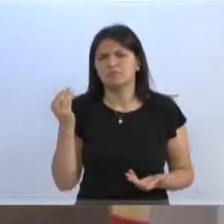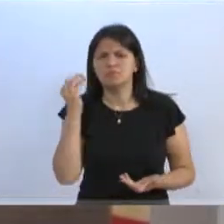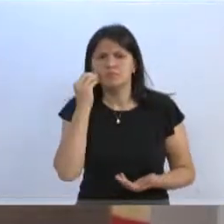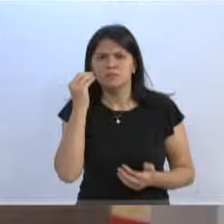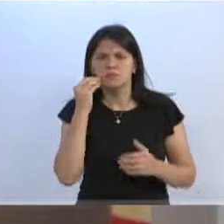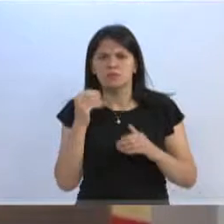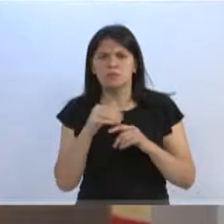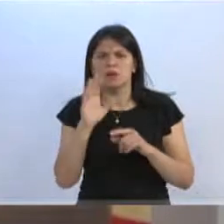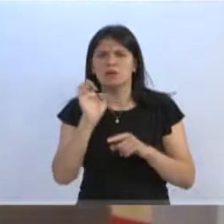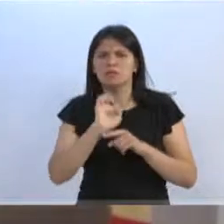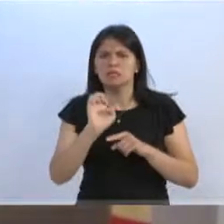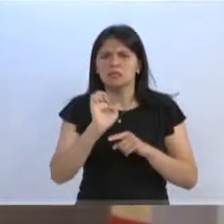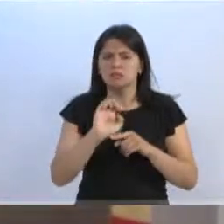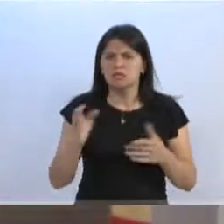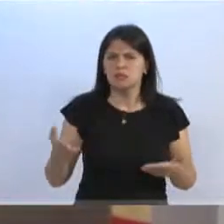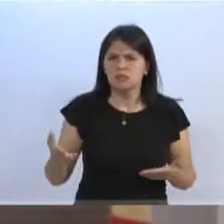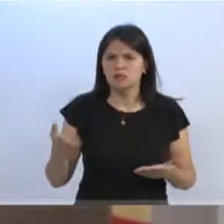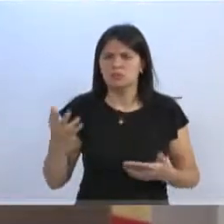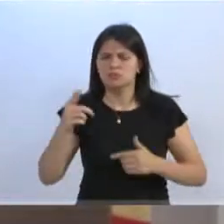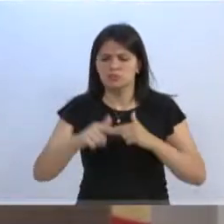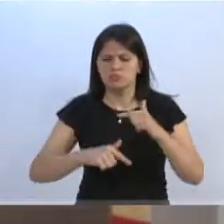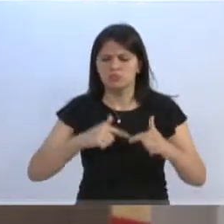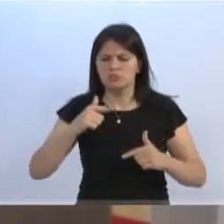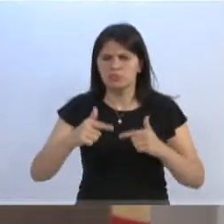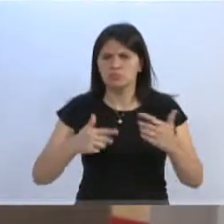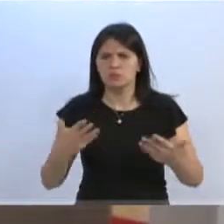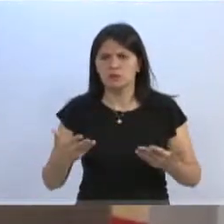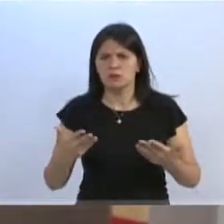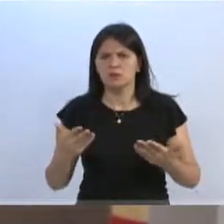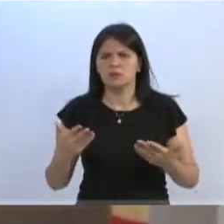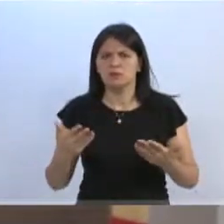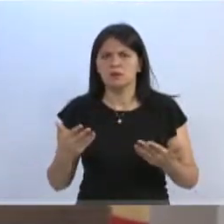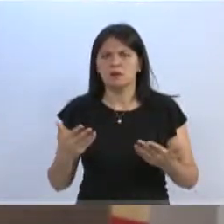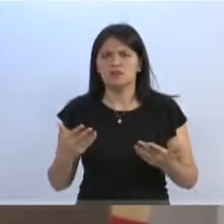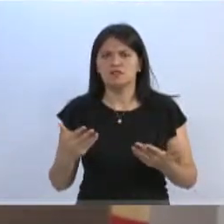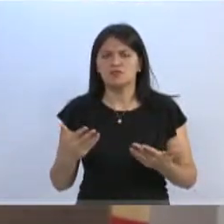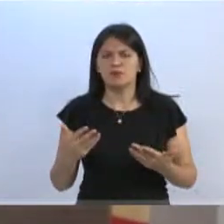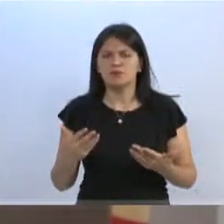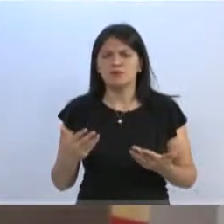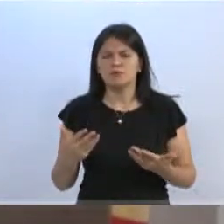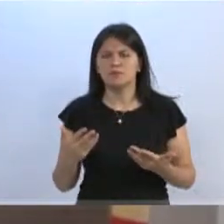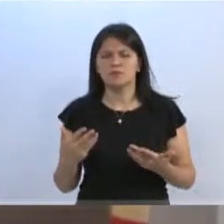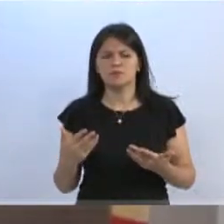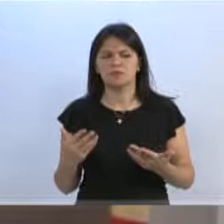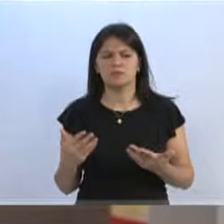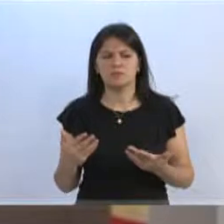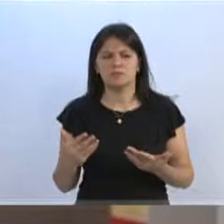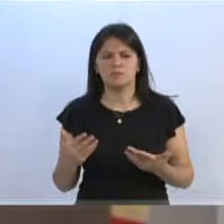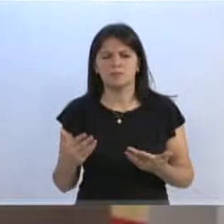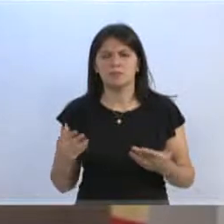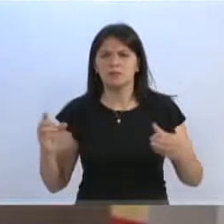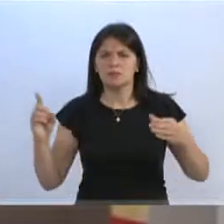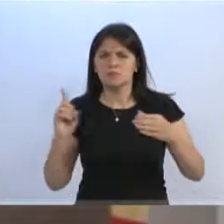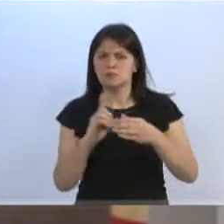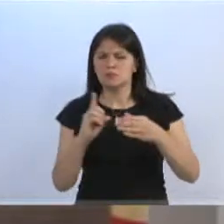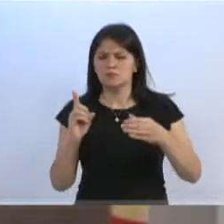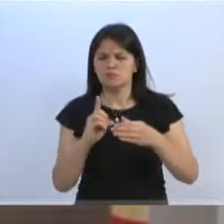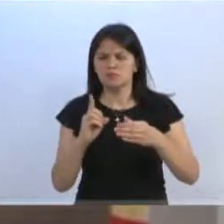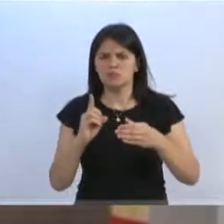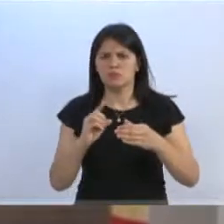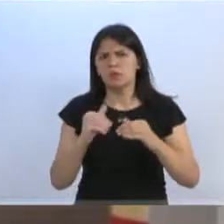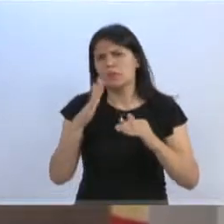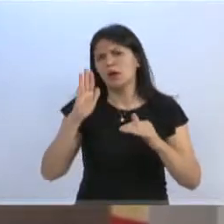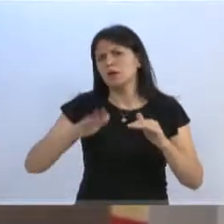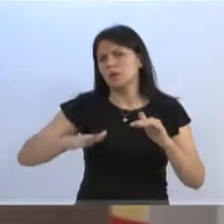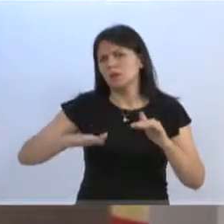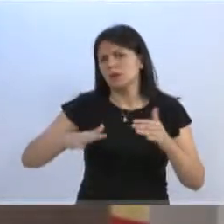estagiários, que é um atendente que não tem um custo muito elevado, estão